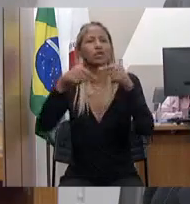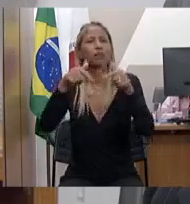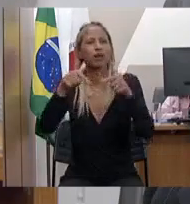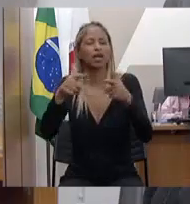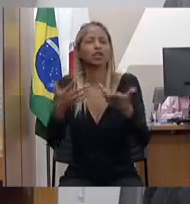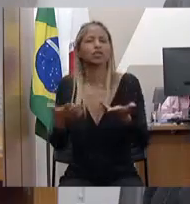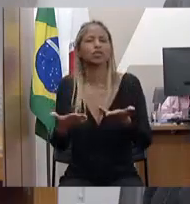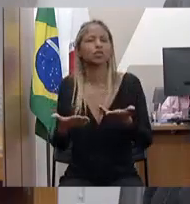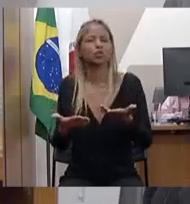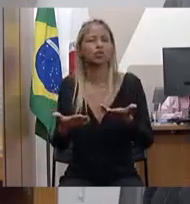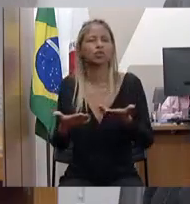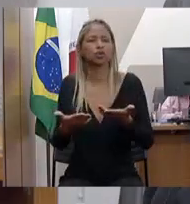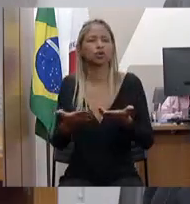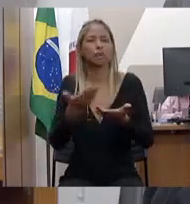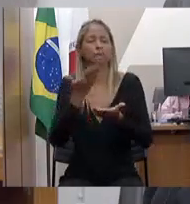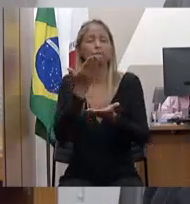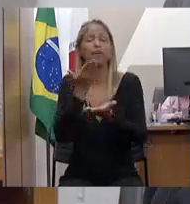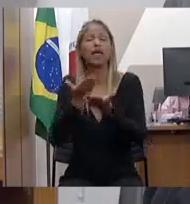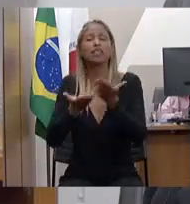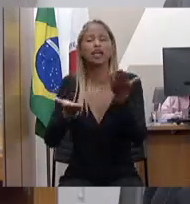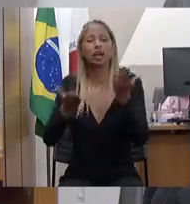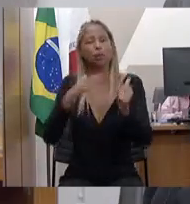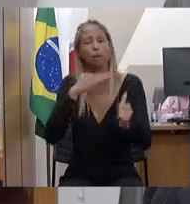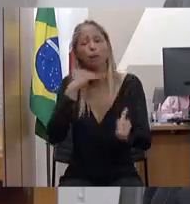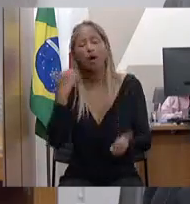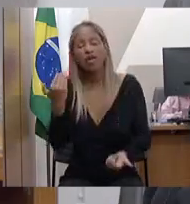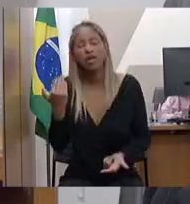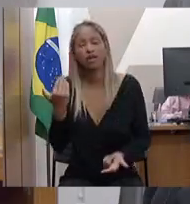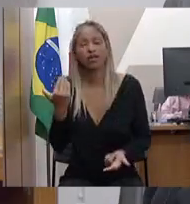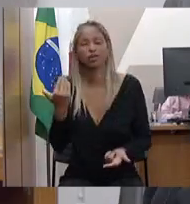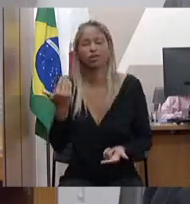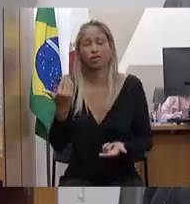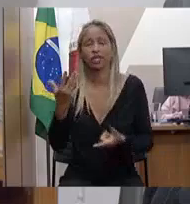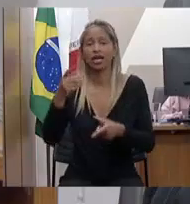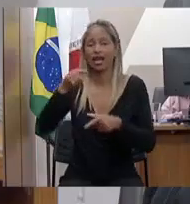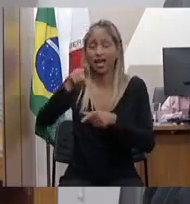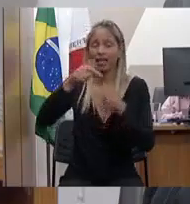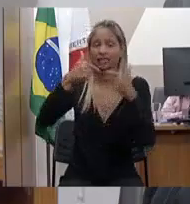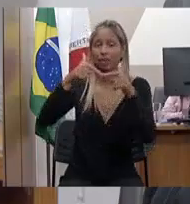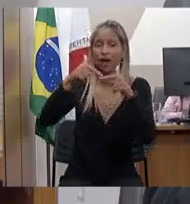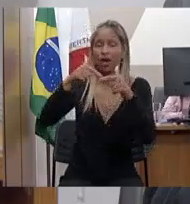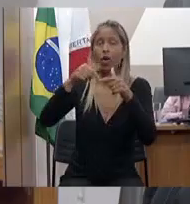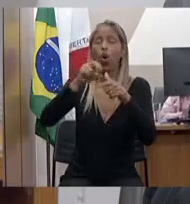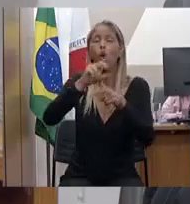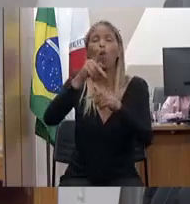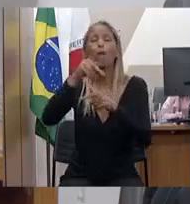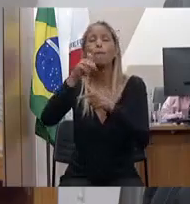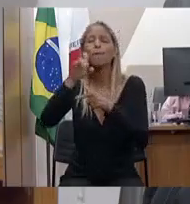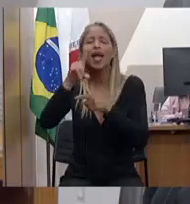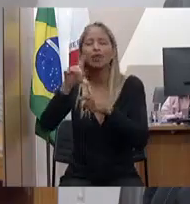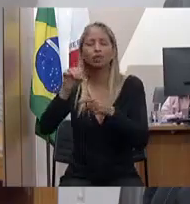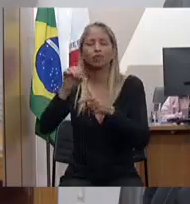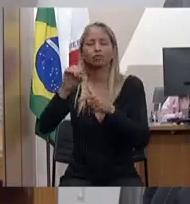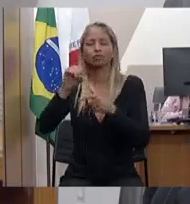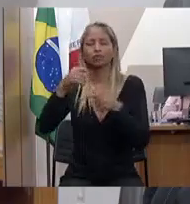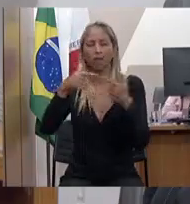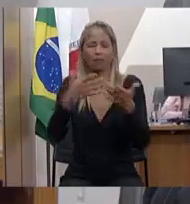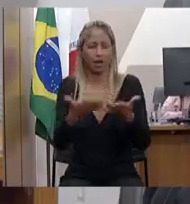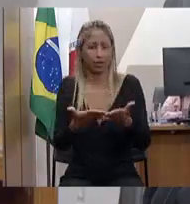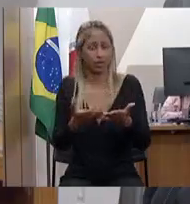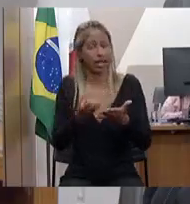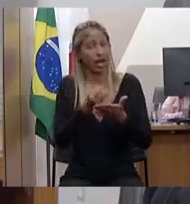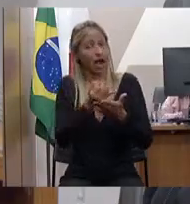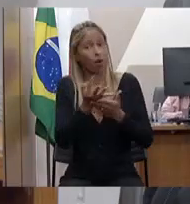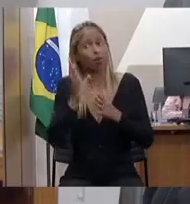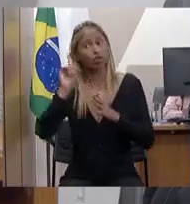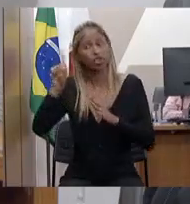que perderam a vida no trabalho ou pelo trabalho alguns já